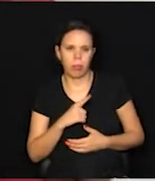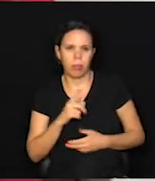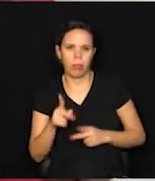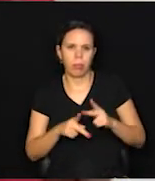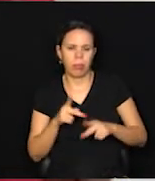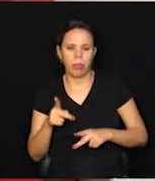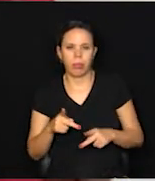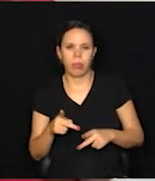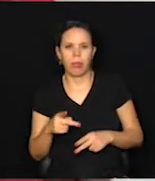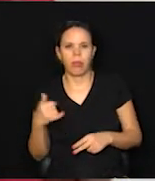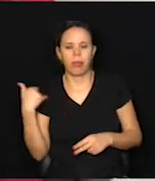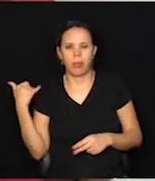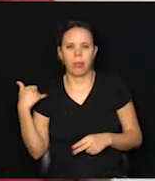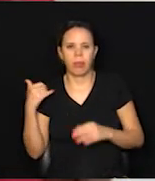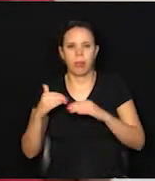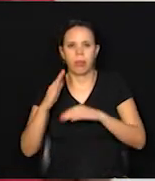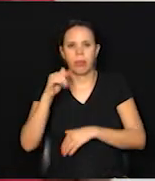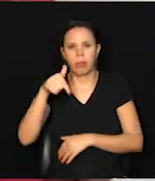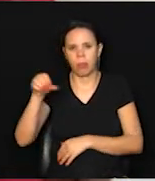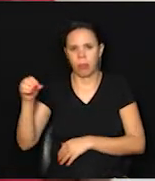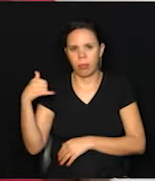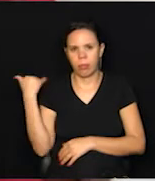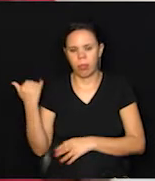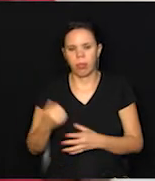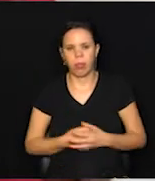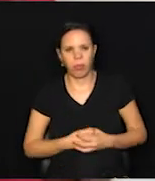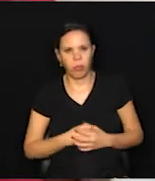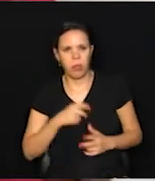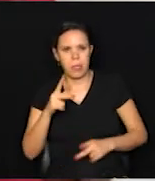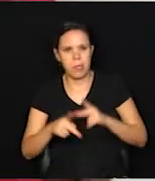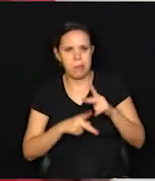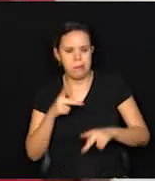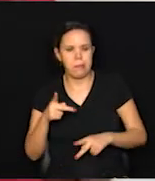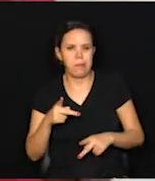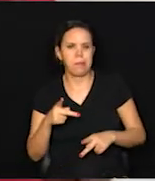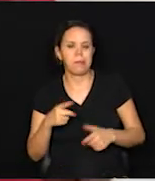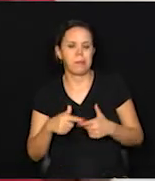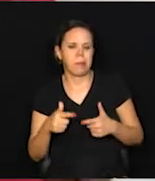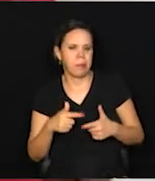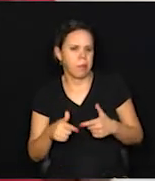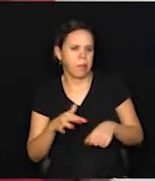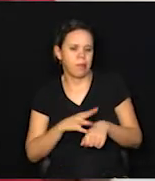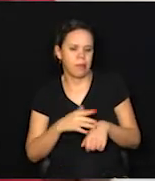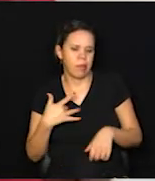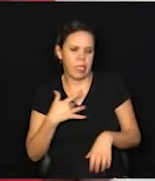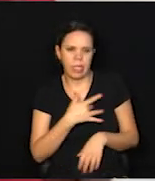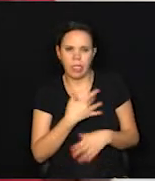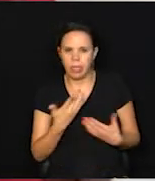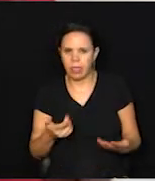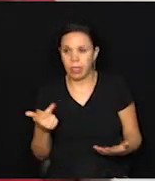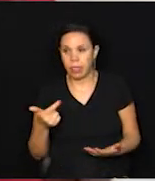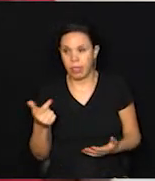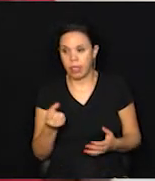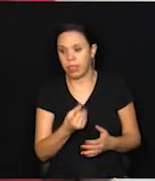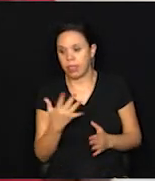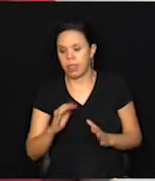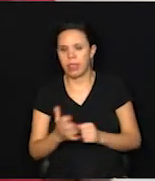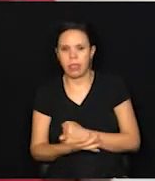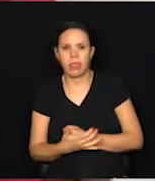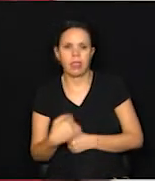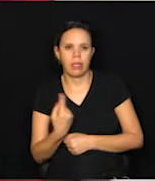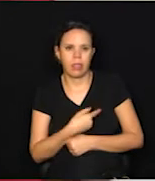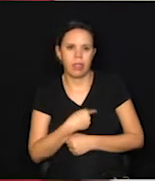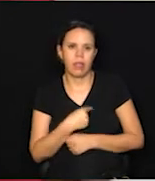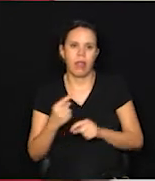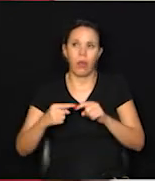vulneráveis sendo na faixa acima de 70 anos, pessoas com muita comorbidade. Nessa segunda onda, o nosso